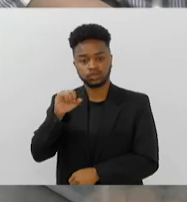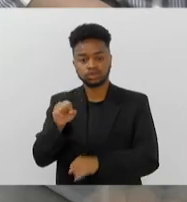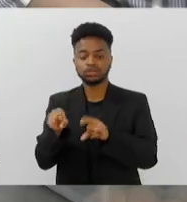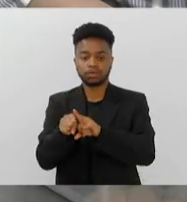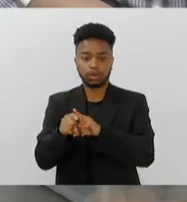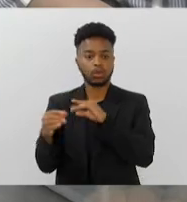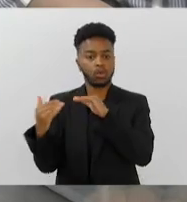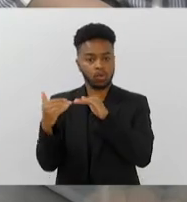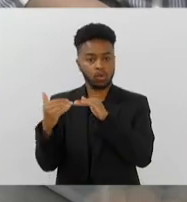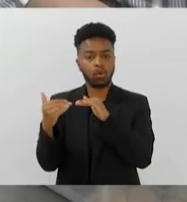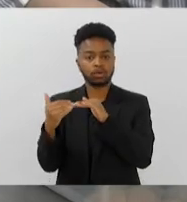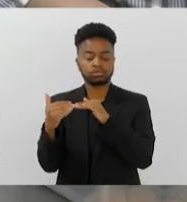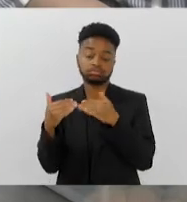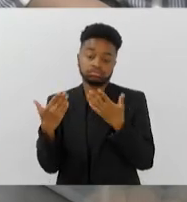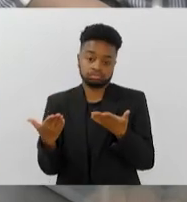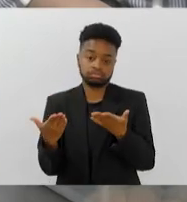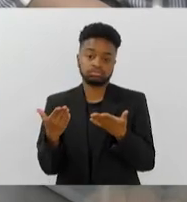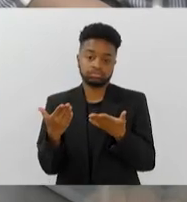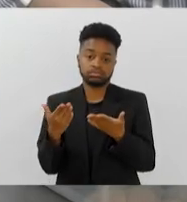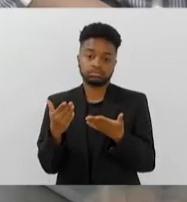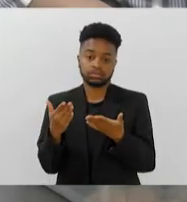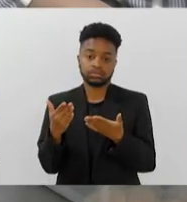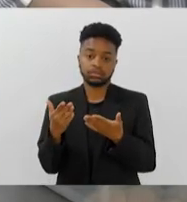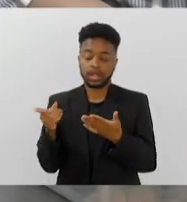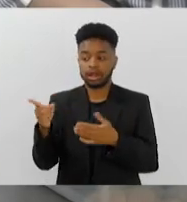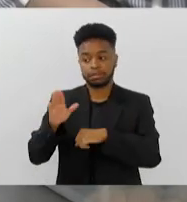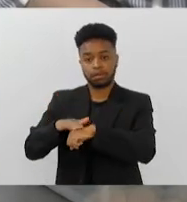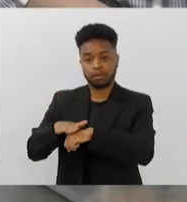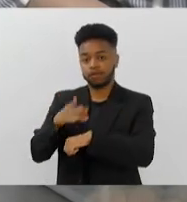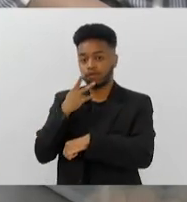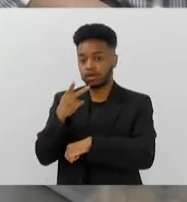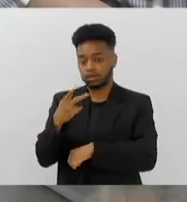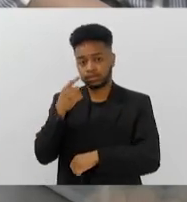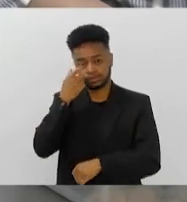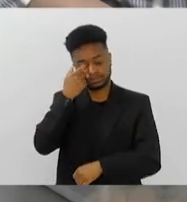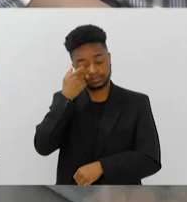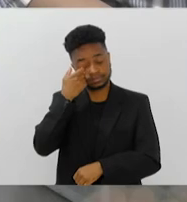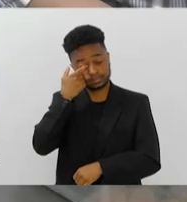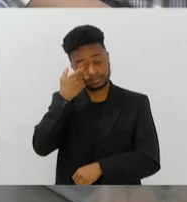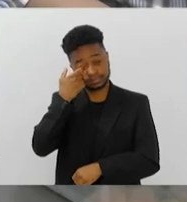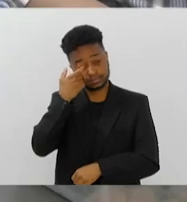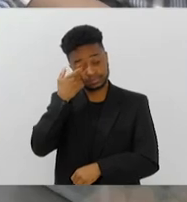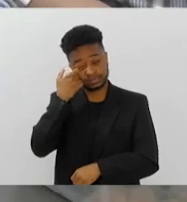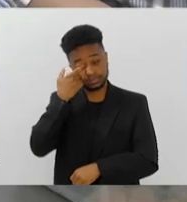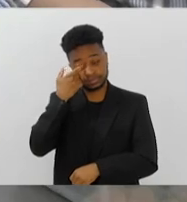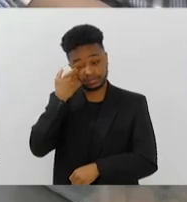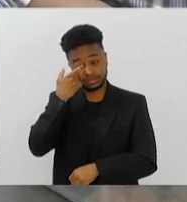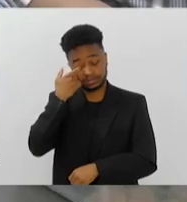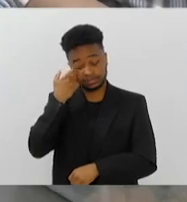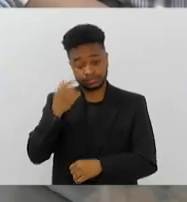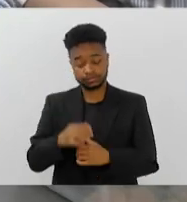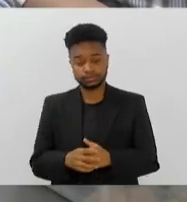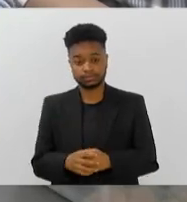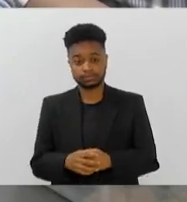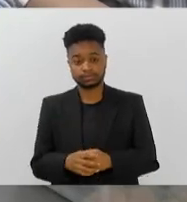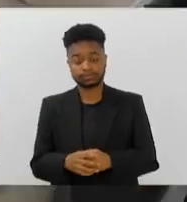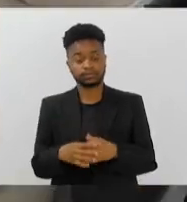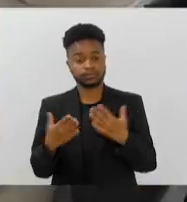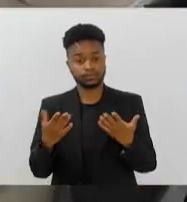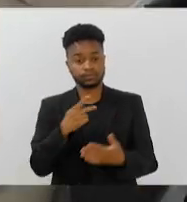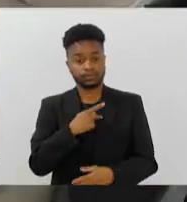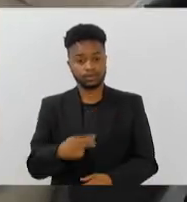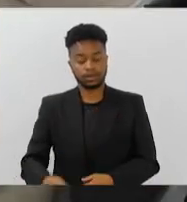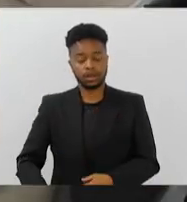seria simpático, mas ouçamos o próprio, que está aqui presente, não vou eu a falar por ele. Senhor presidente,